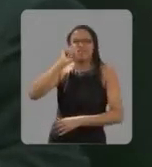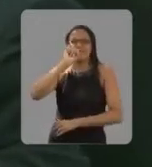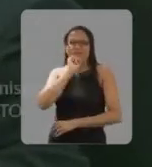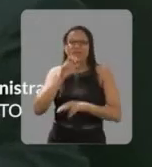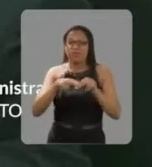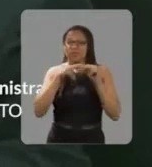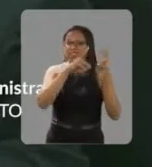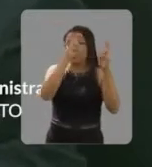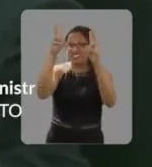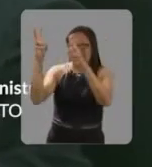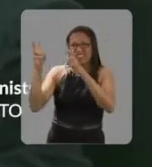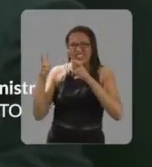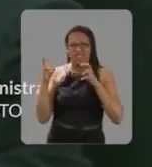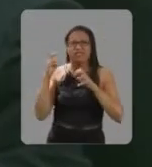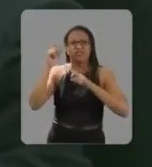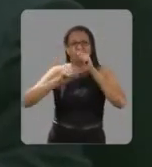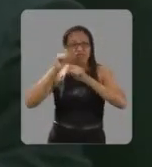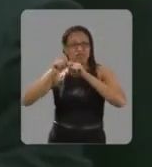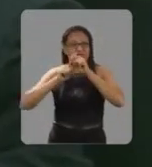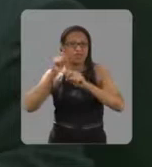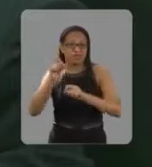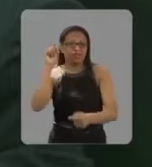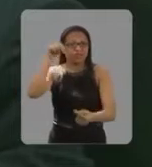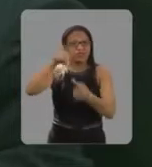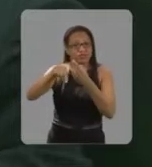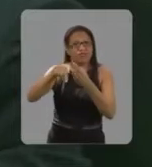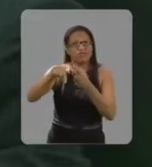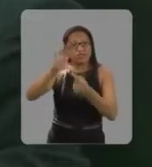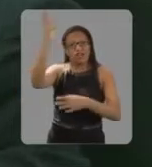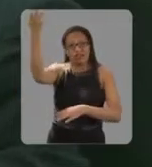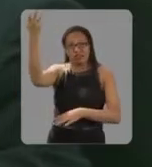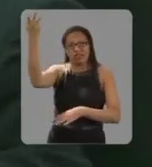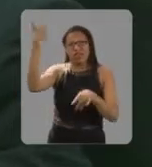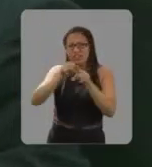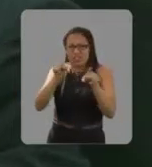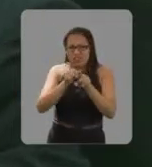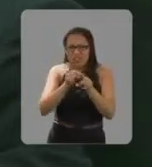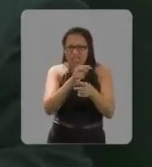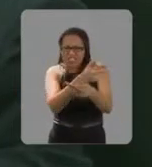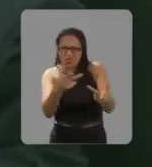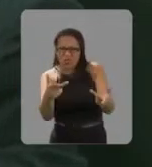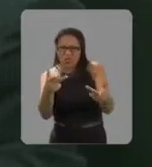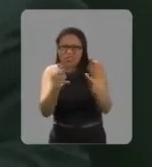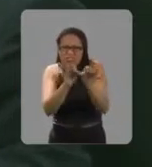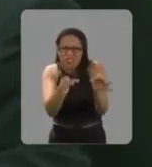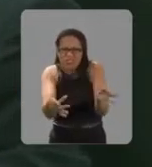que, não que elas vão dar diretamente uma corrupção maior, mas eu acredito que essas pequenas falhas,